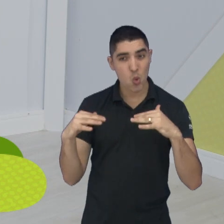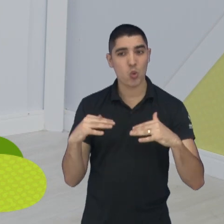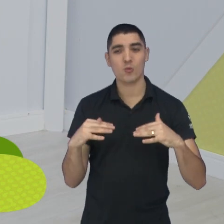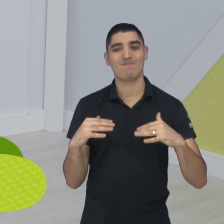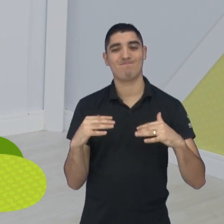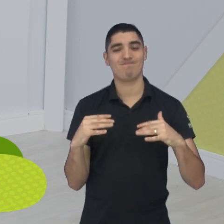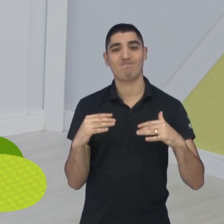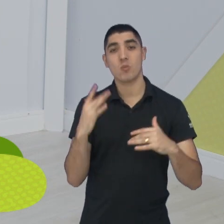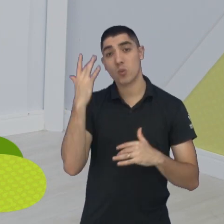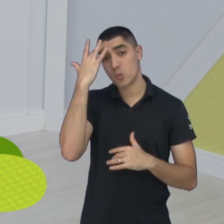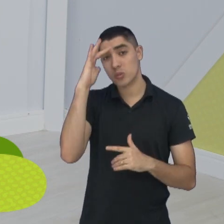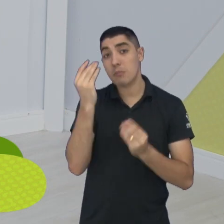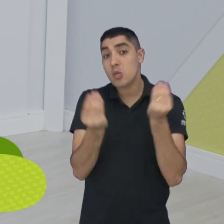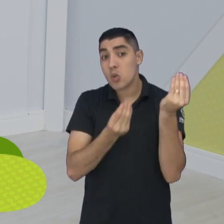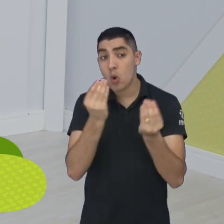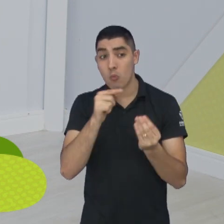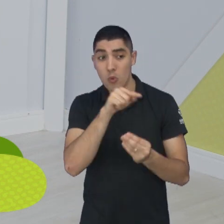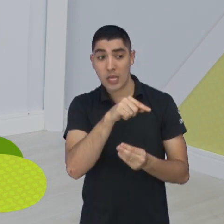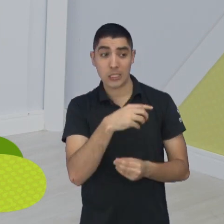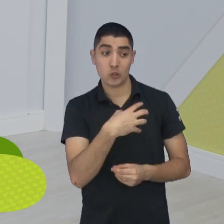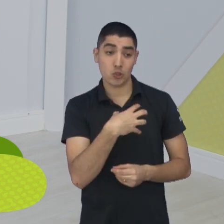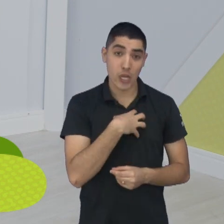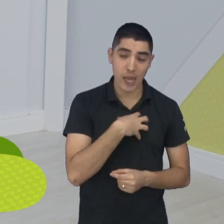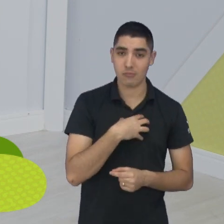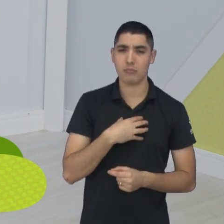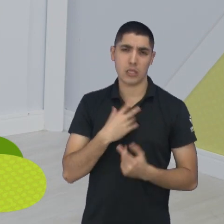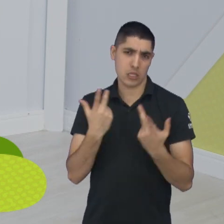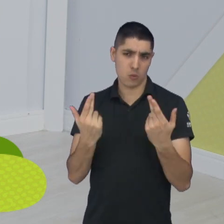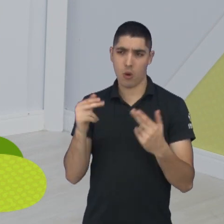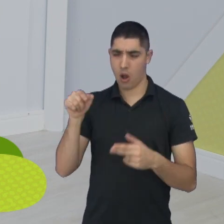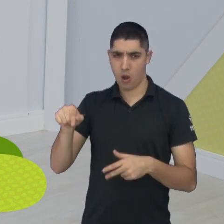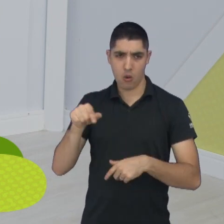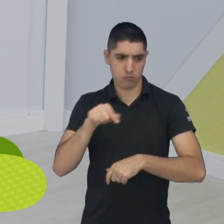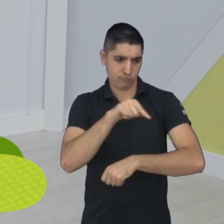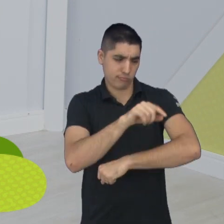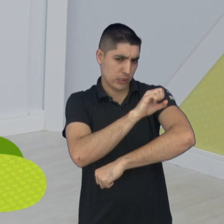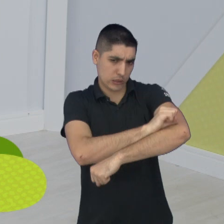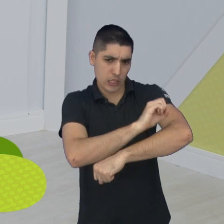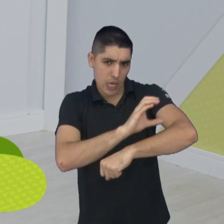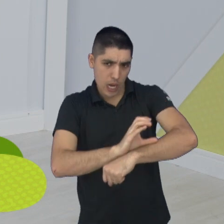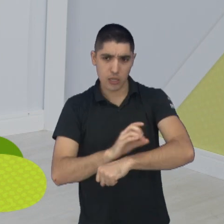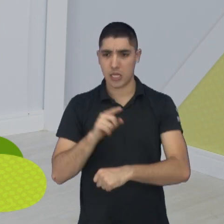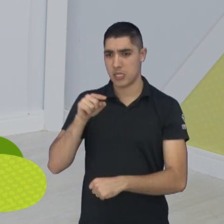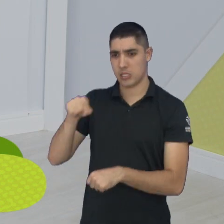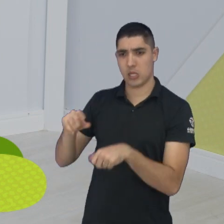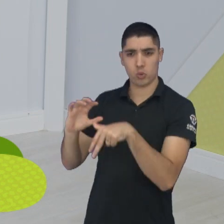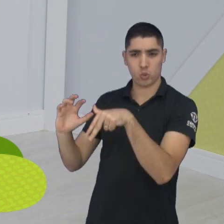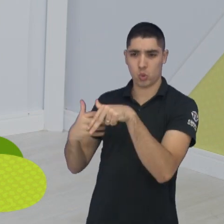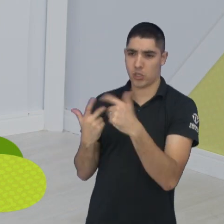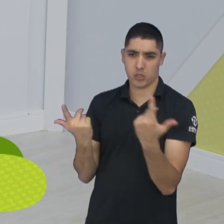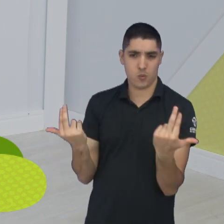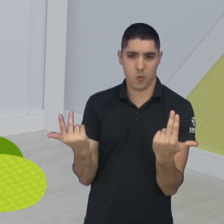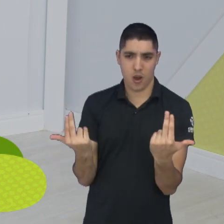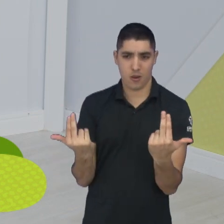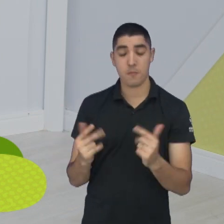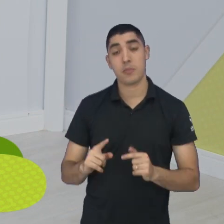noção do que você vai encontrar por ali. Isso serve tanto para o São Carlense quanto para o Joseense. Mas pelo que a gente viu, pelo aquilo